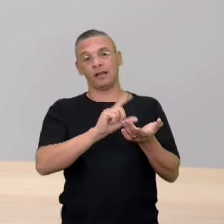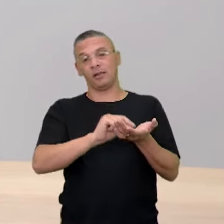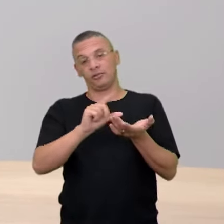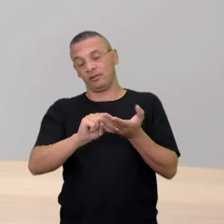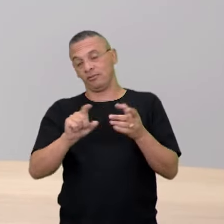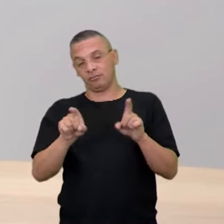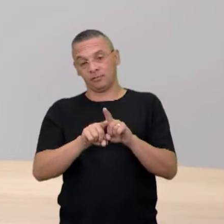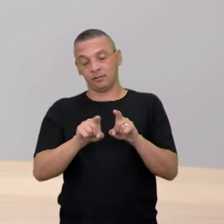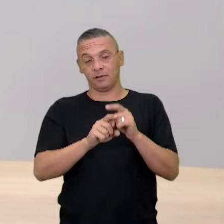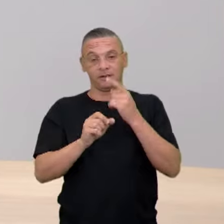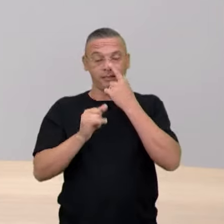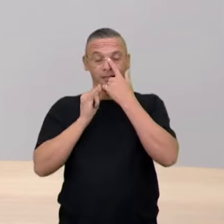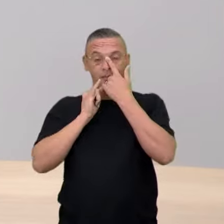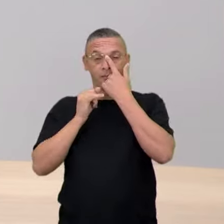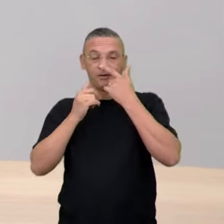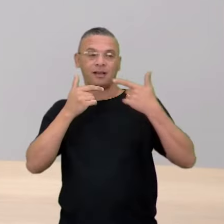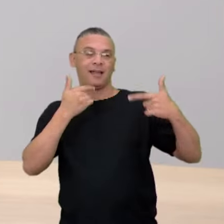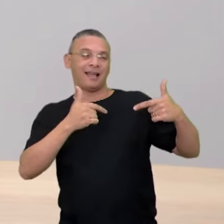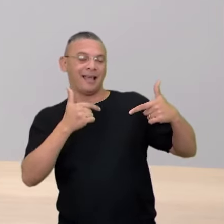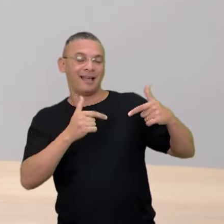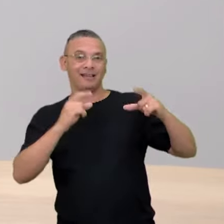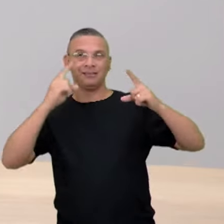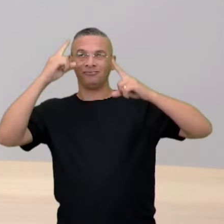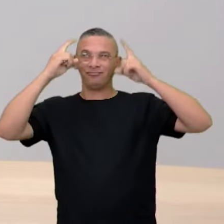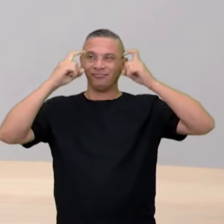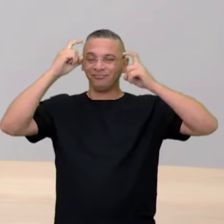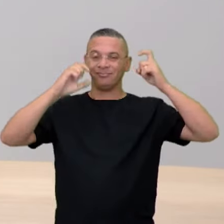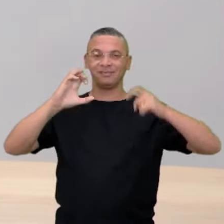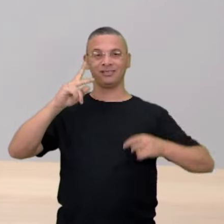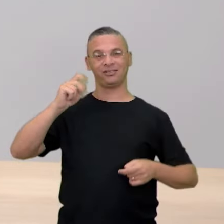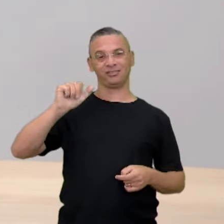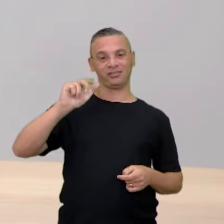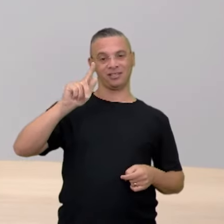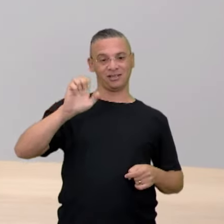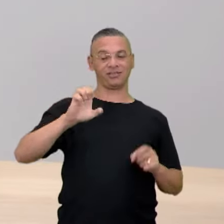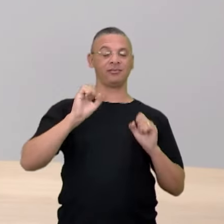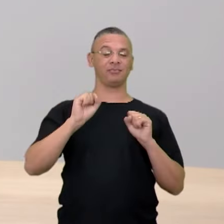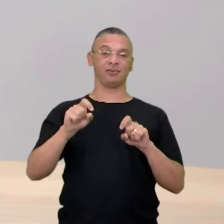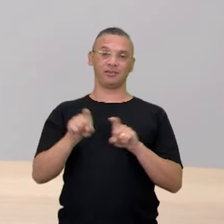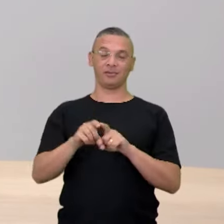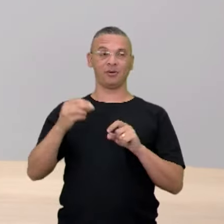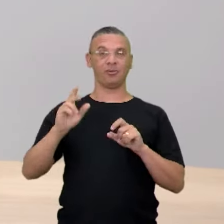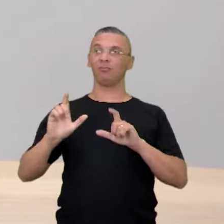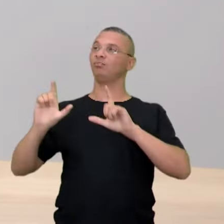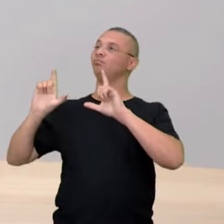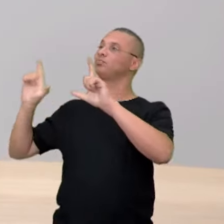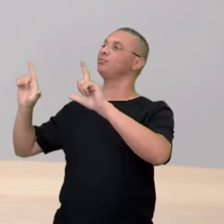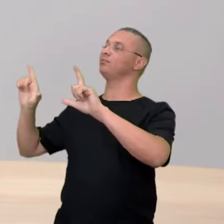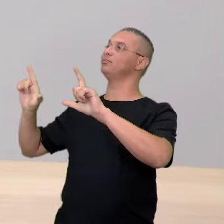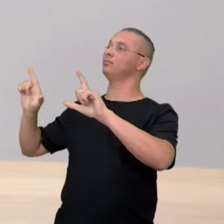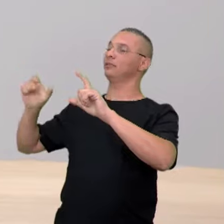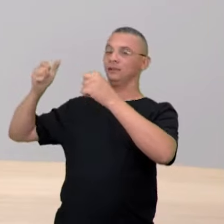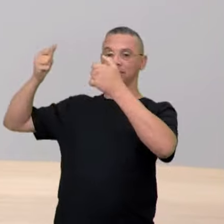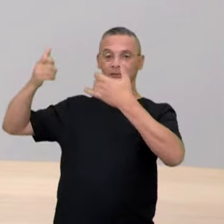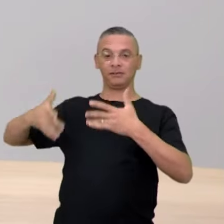o chargista para falar sobre o assunto. De repente aparece uma charge lá, né? Um quadrinho, né? Pode aparecer